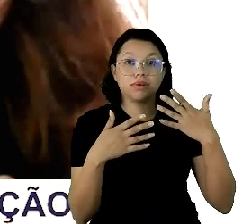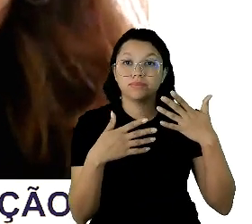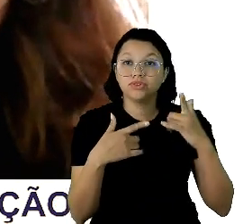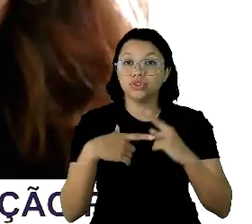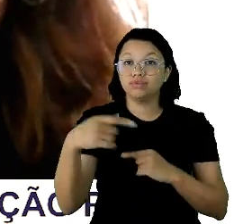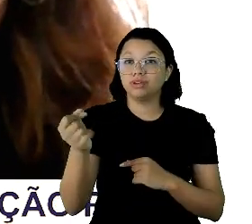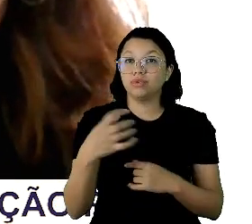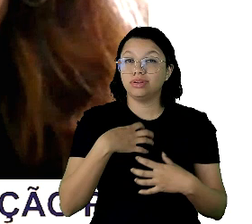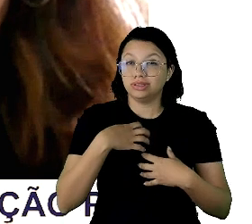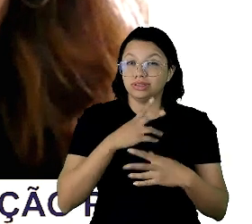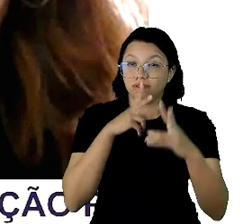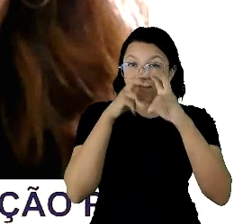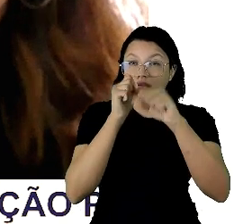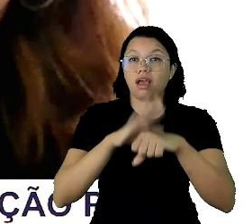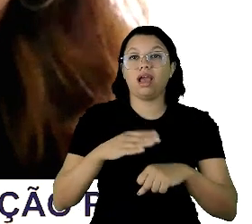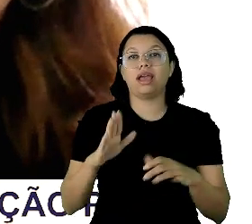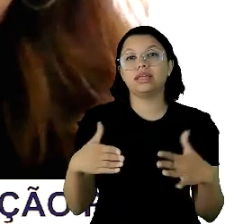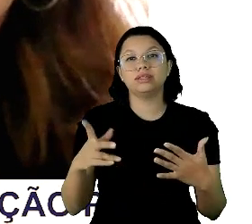o que fazer aí,